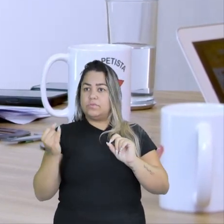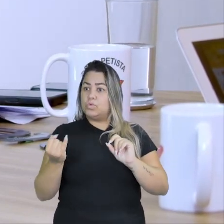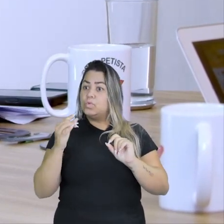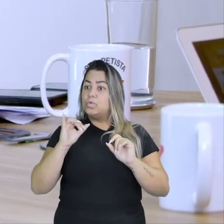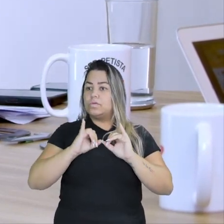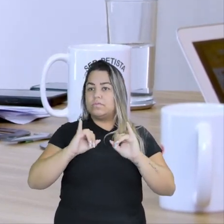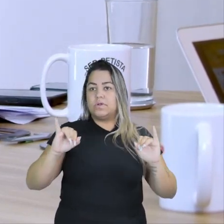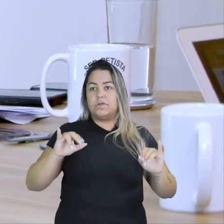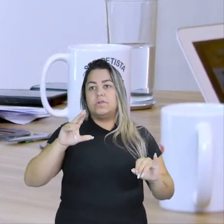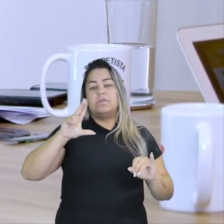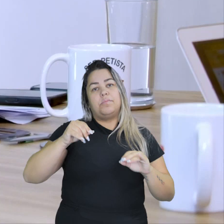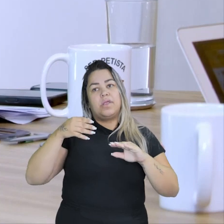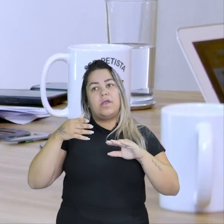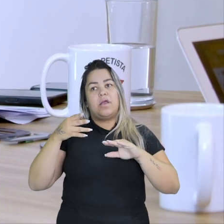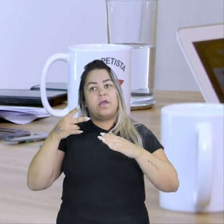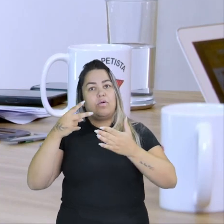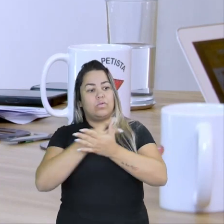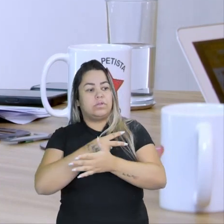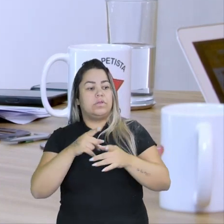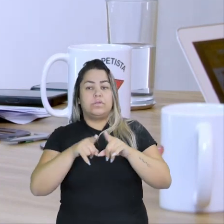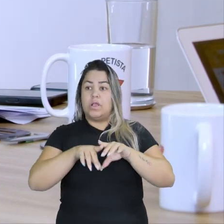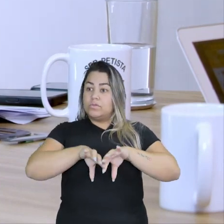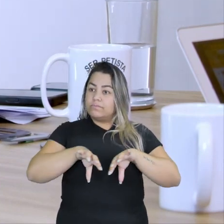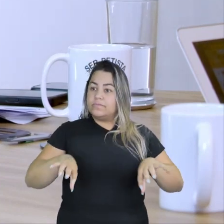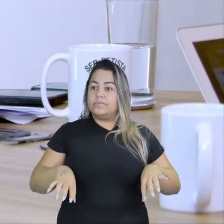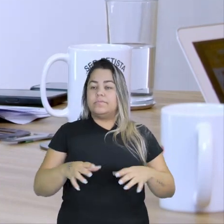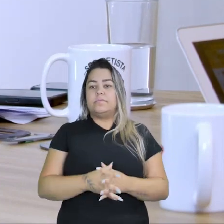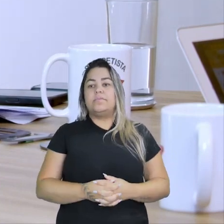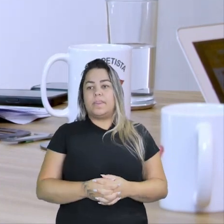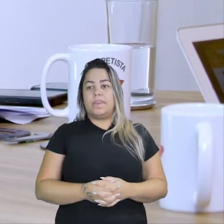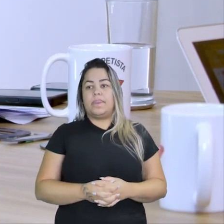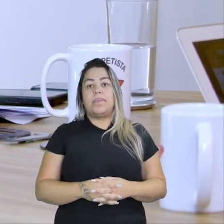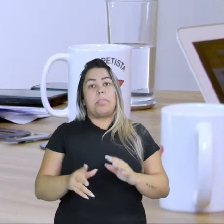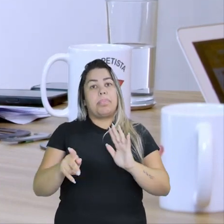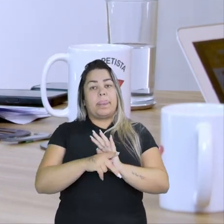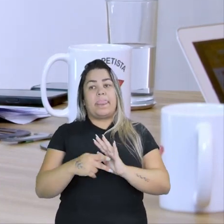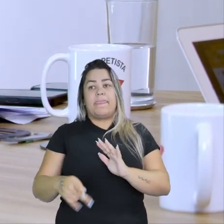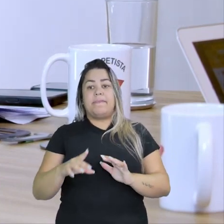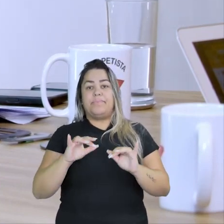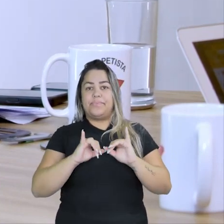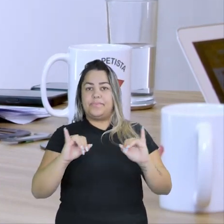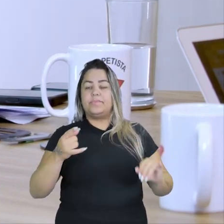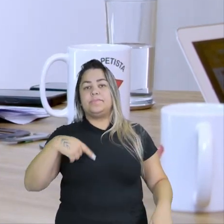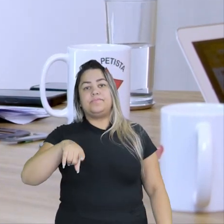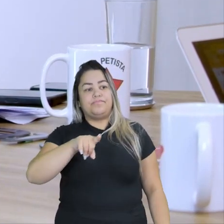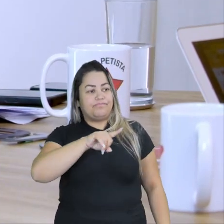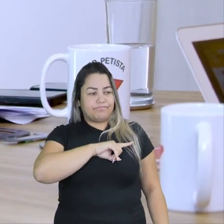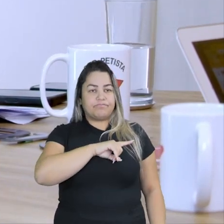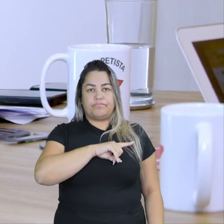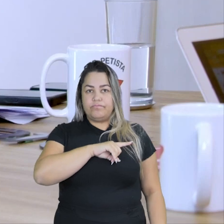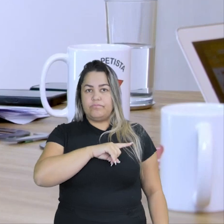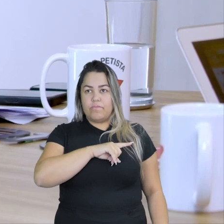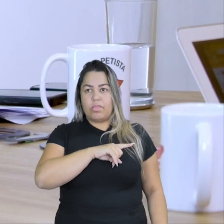dados, mas não, aí entra o primeiro divisor de águas muito relevante. O dono dos dados somos nós. Então,